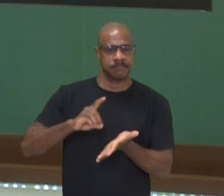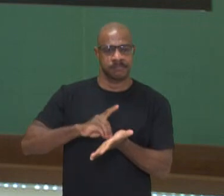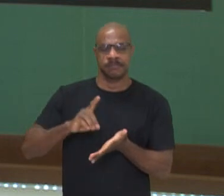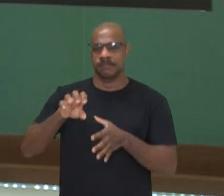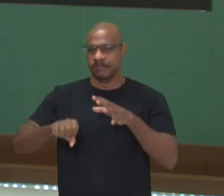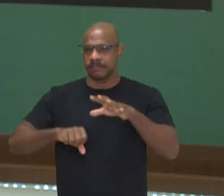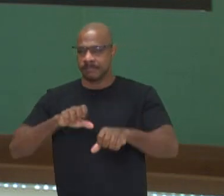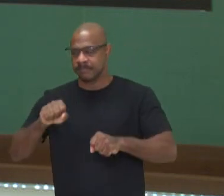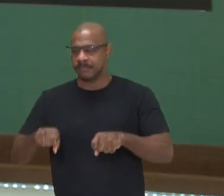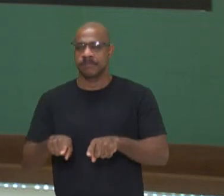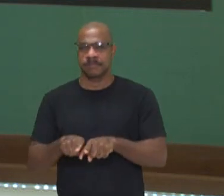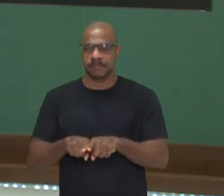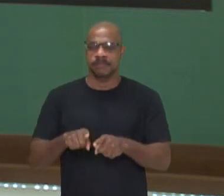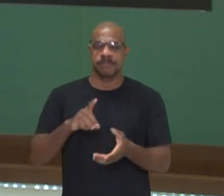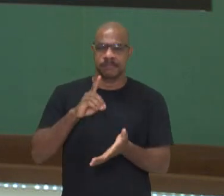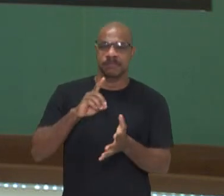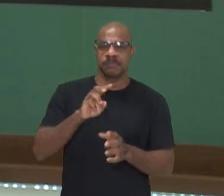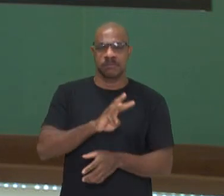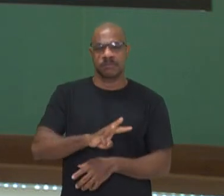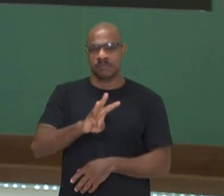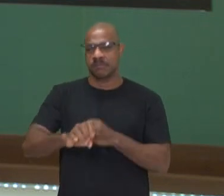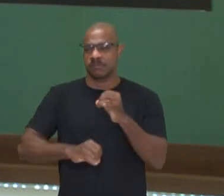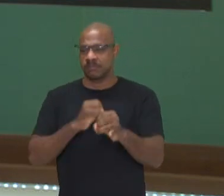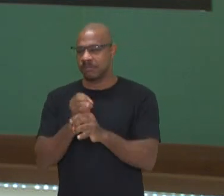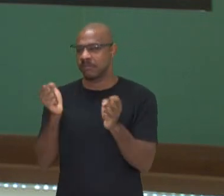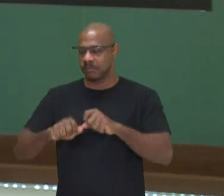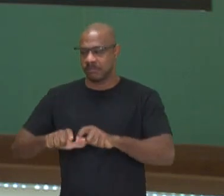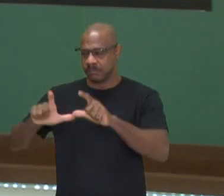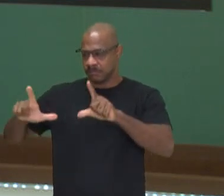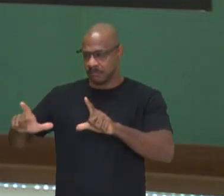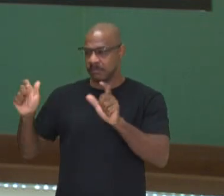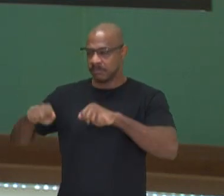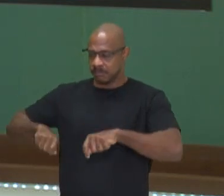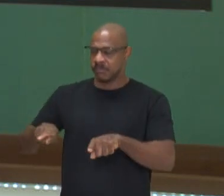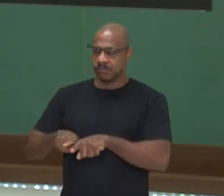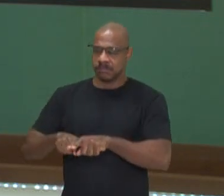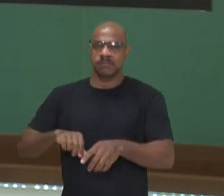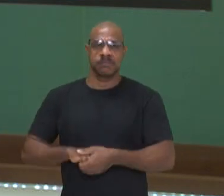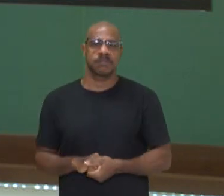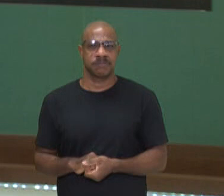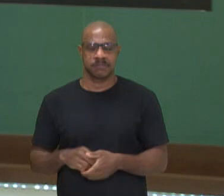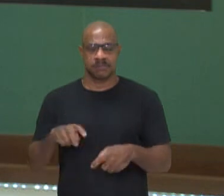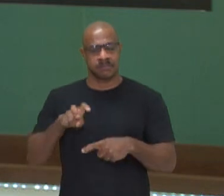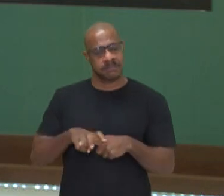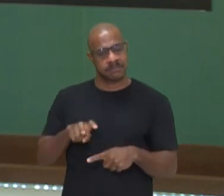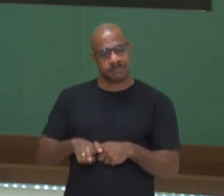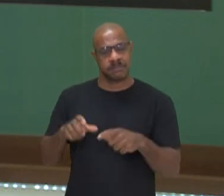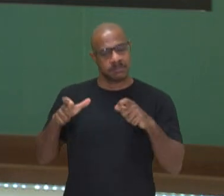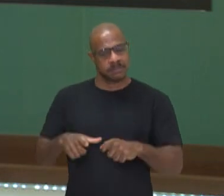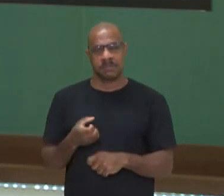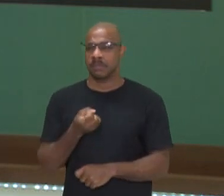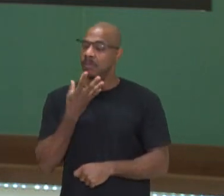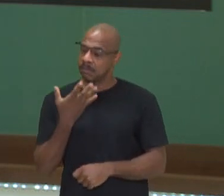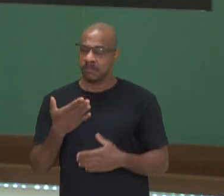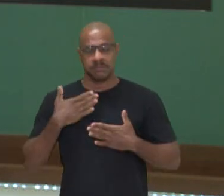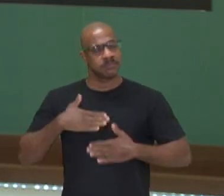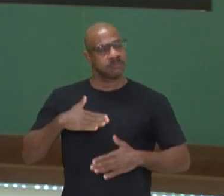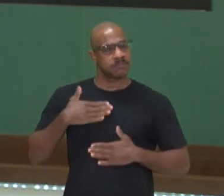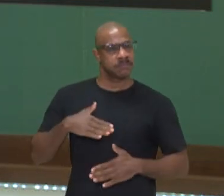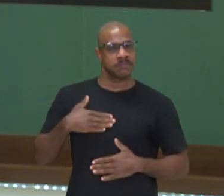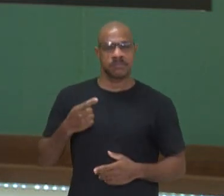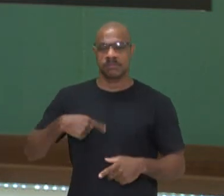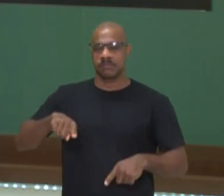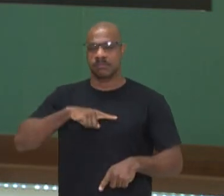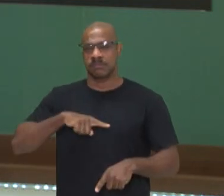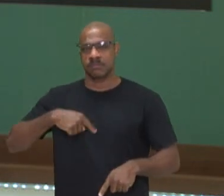pode ser online também, não tem problema. Sentem aí no local tranquilo, confortável, silencioso, para que vocês